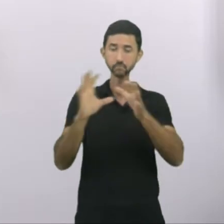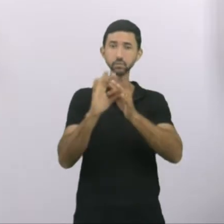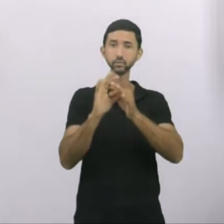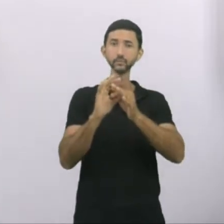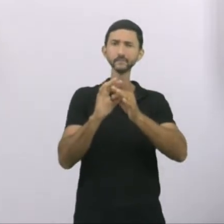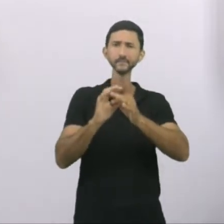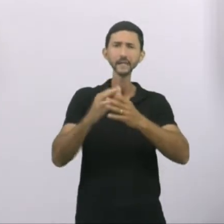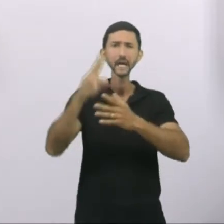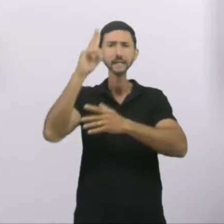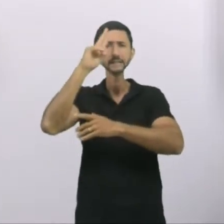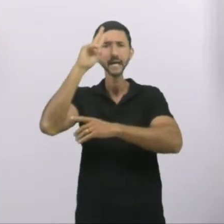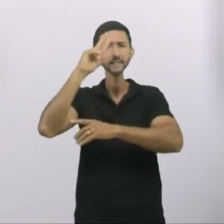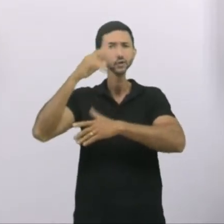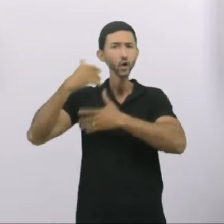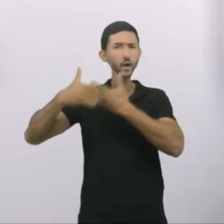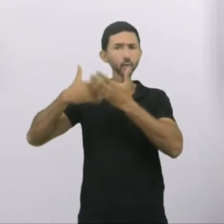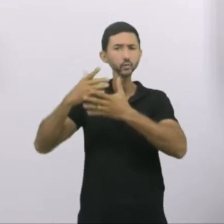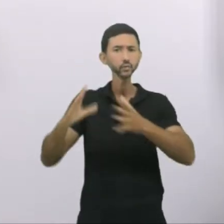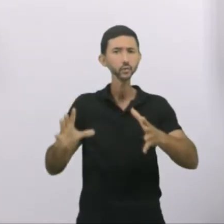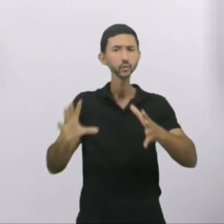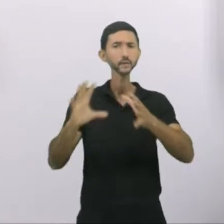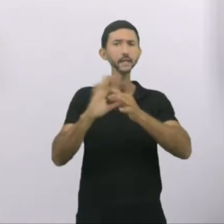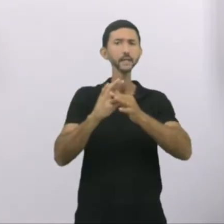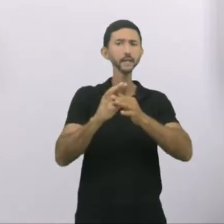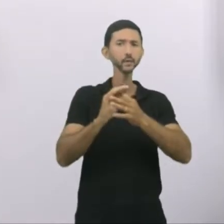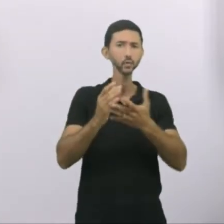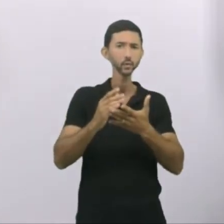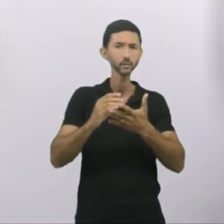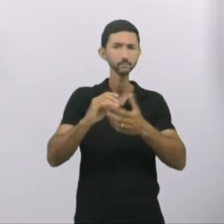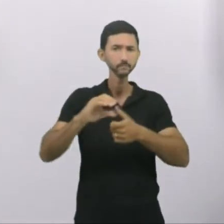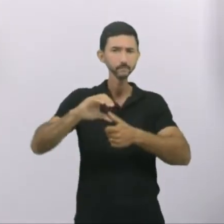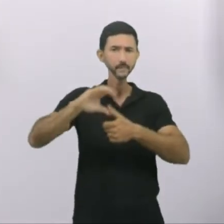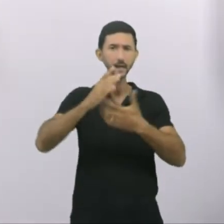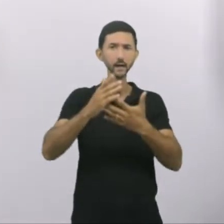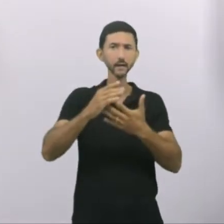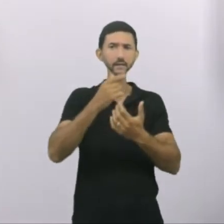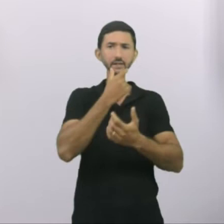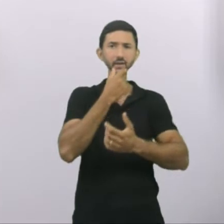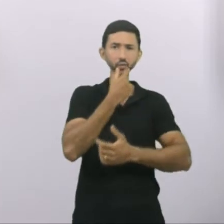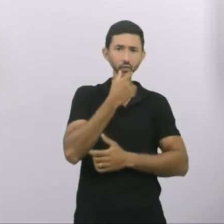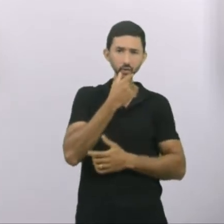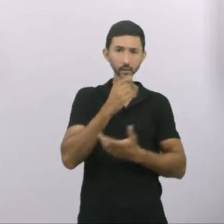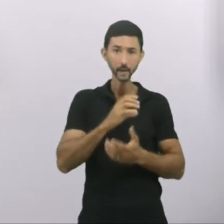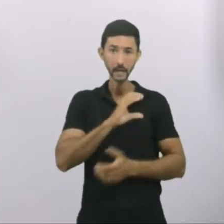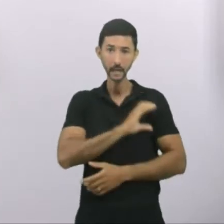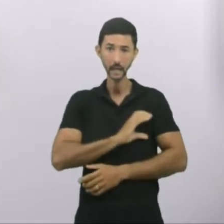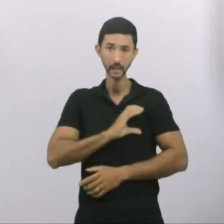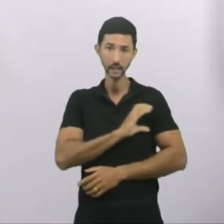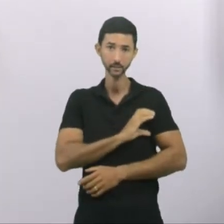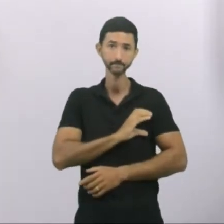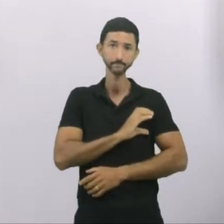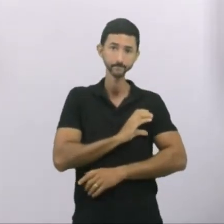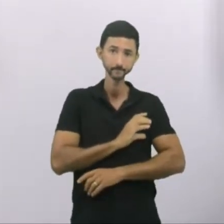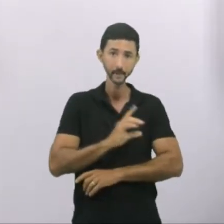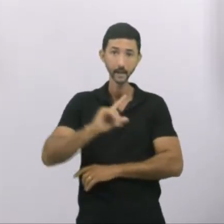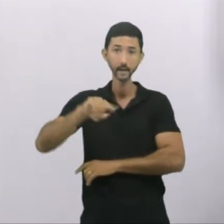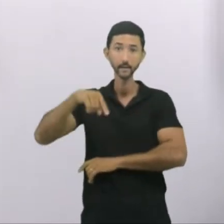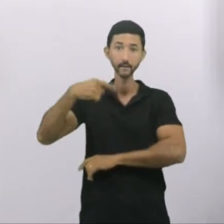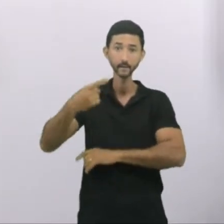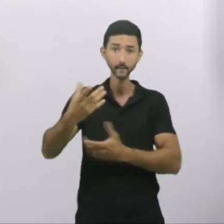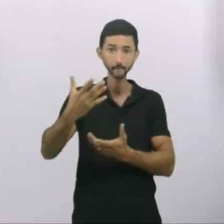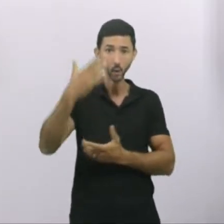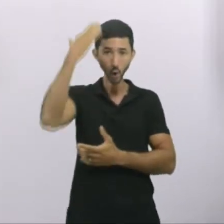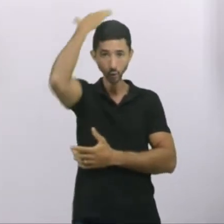da história de integração da economia norte-americana com a economia canadense. E depois o